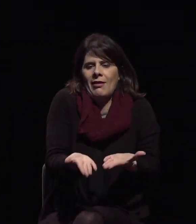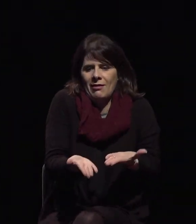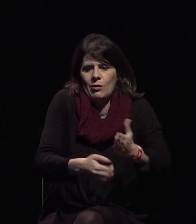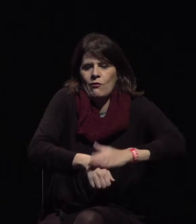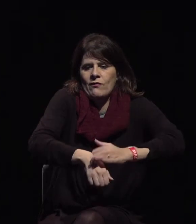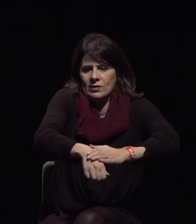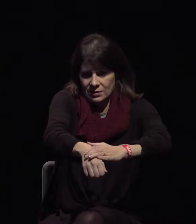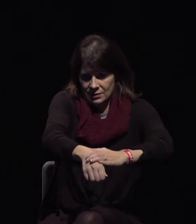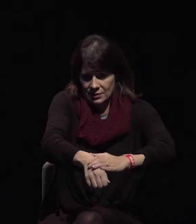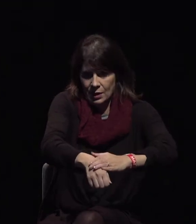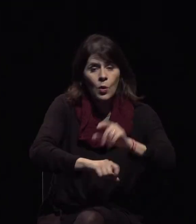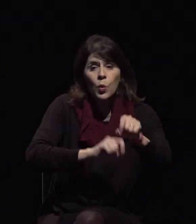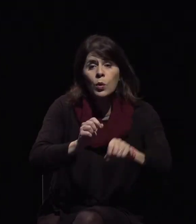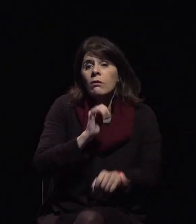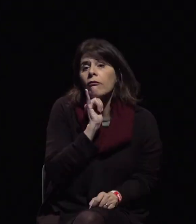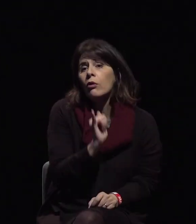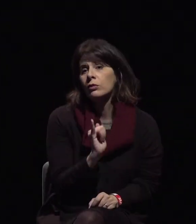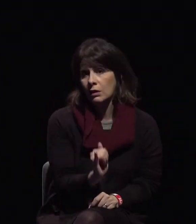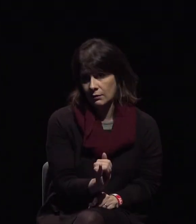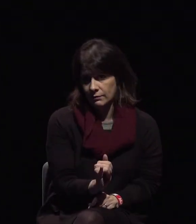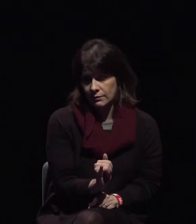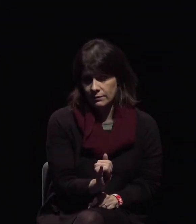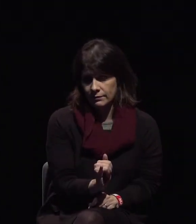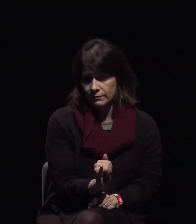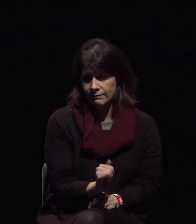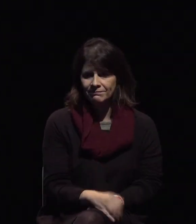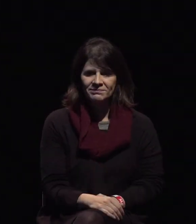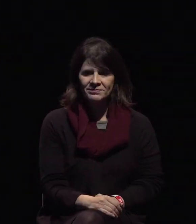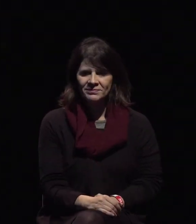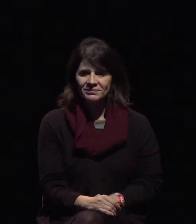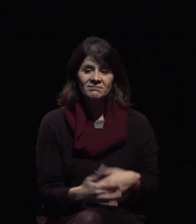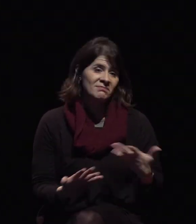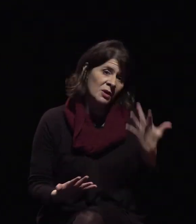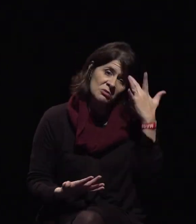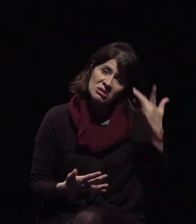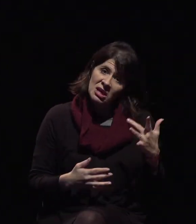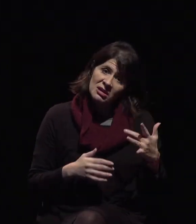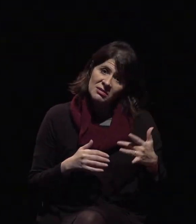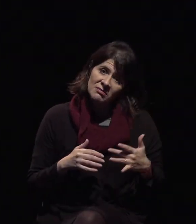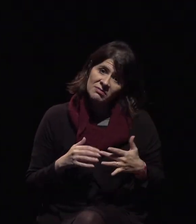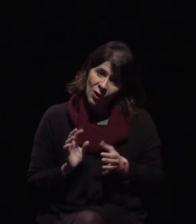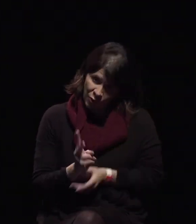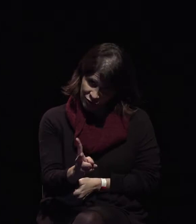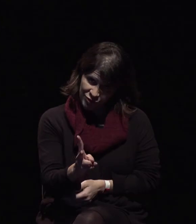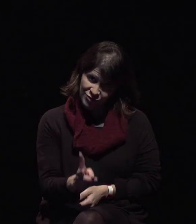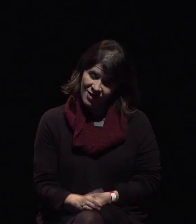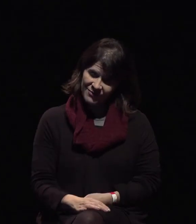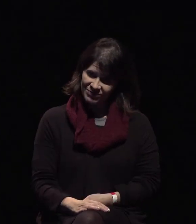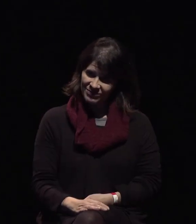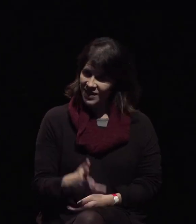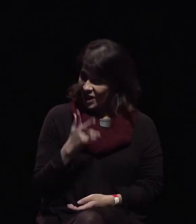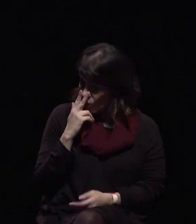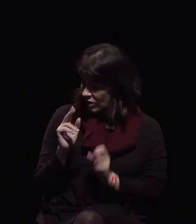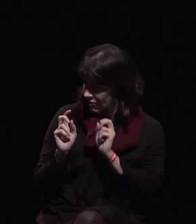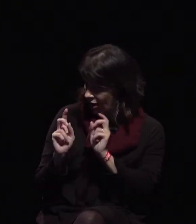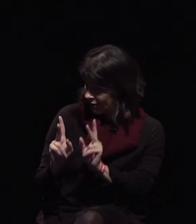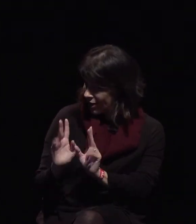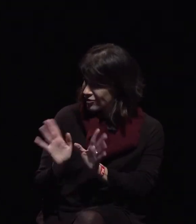contado. Eu não sei o que mais eu falo. Eu acho que é isso. Tudo bem, Hanna?